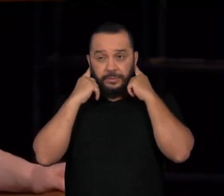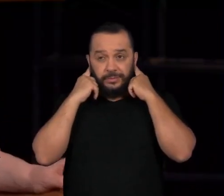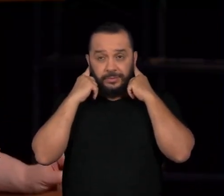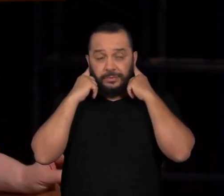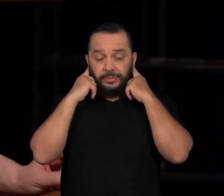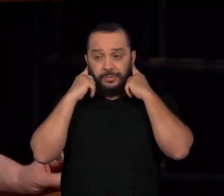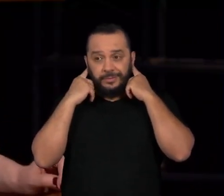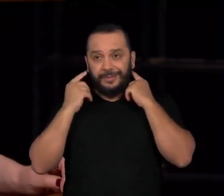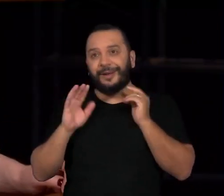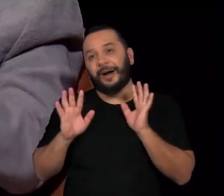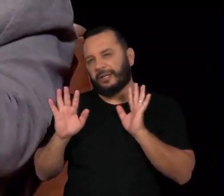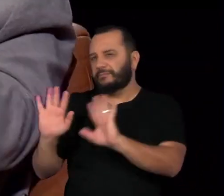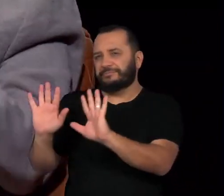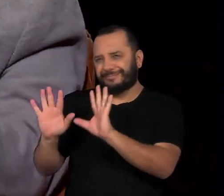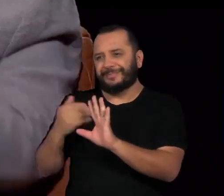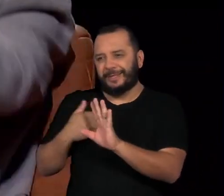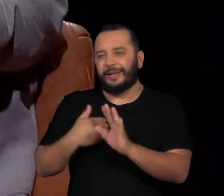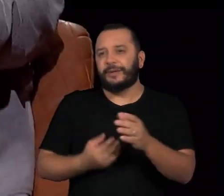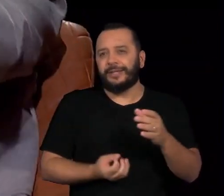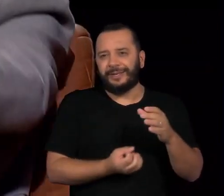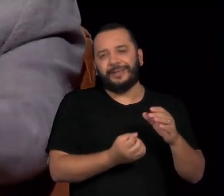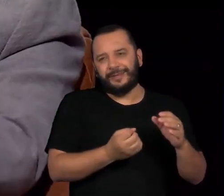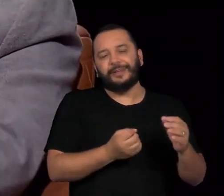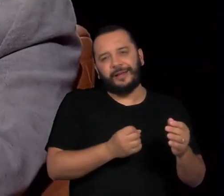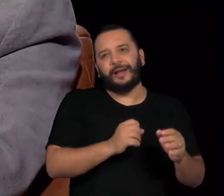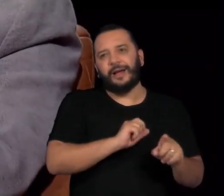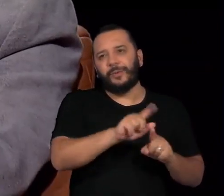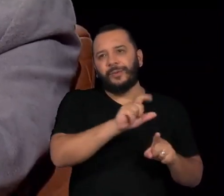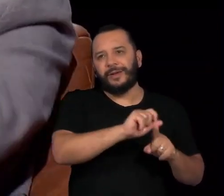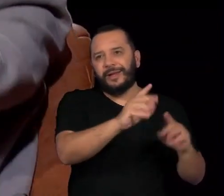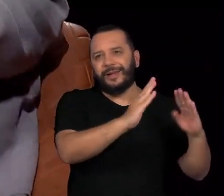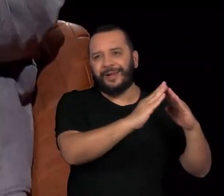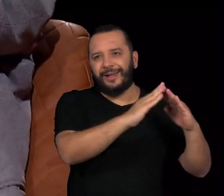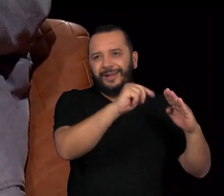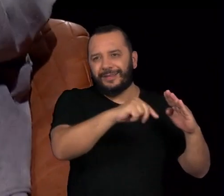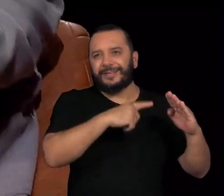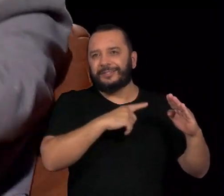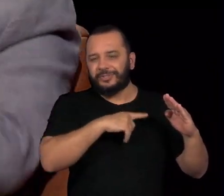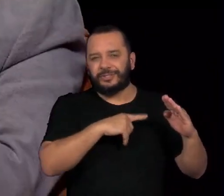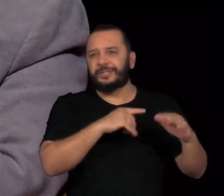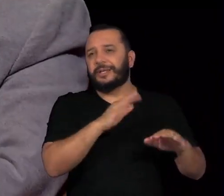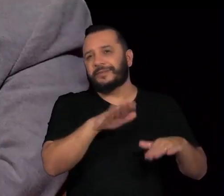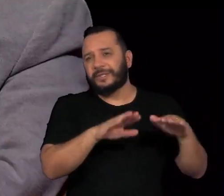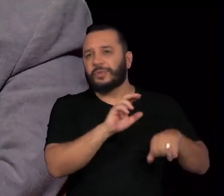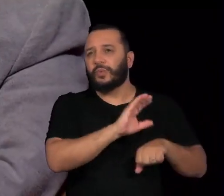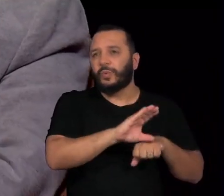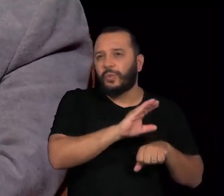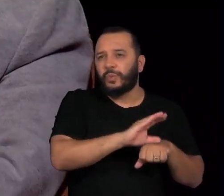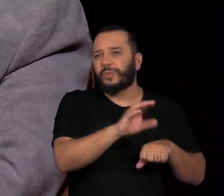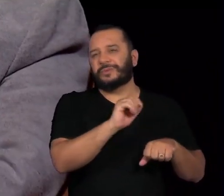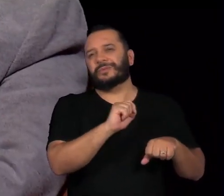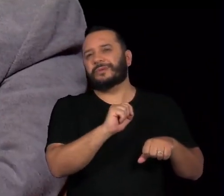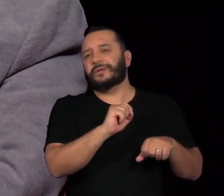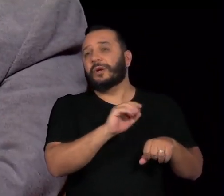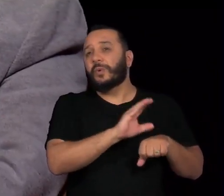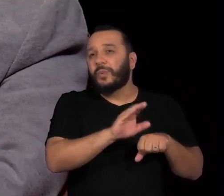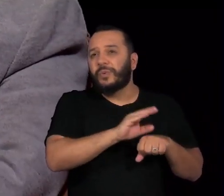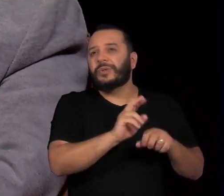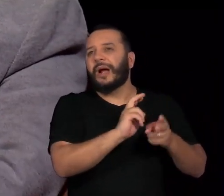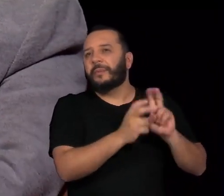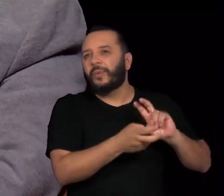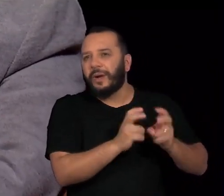aí nessa casa eu fazia às vezes promovia alguns cursos de frevo um curso de capoeira eu tenho para mim que isso foi um